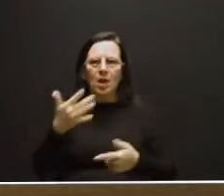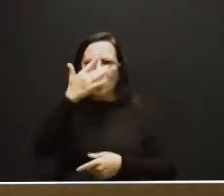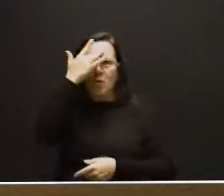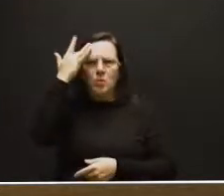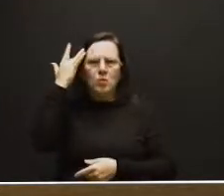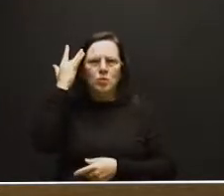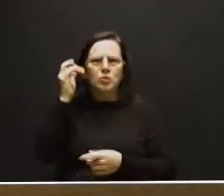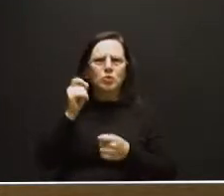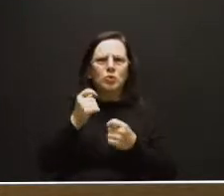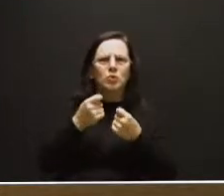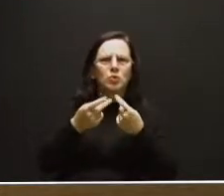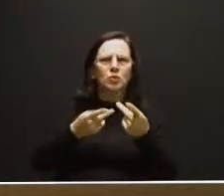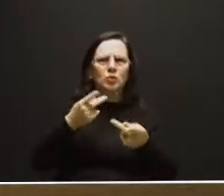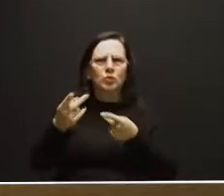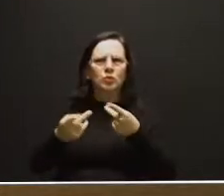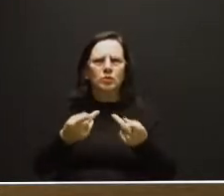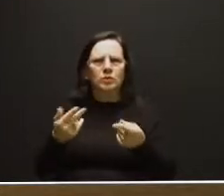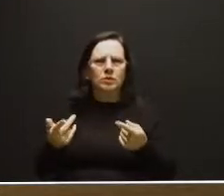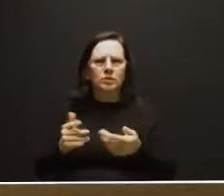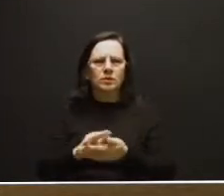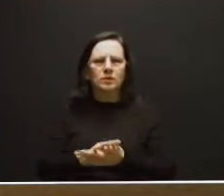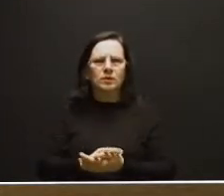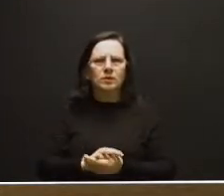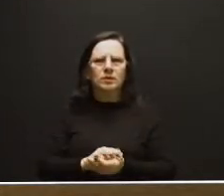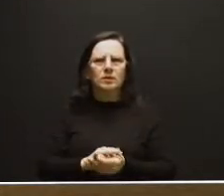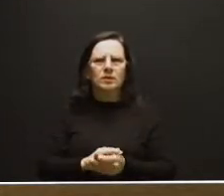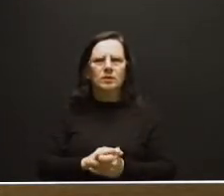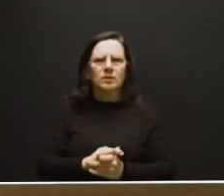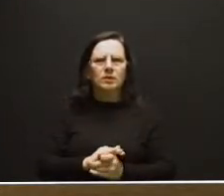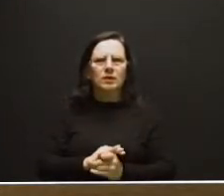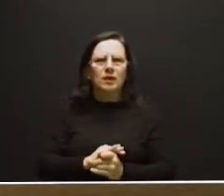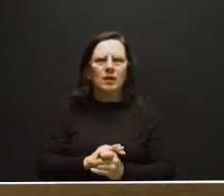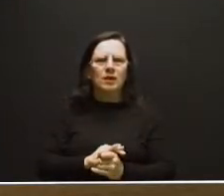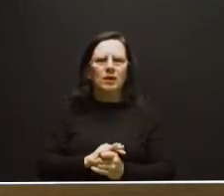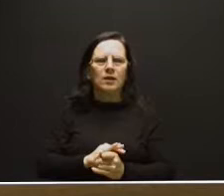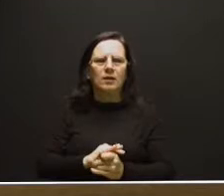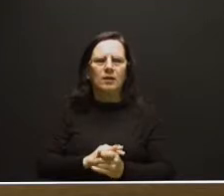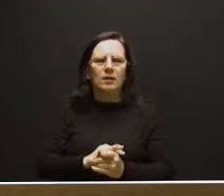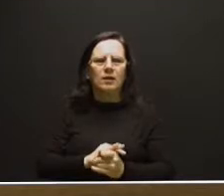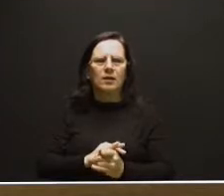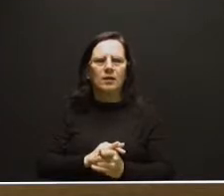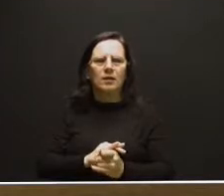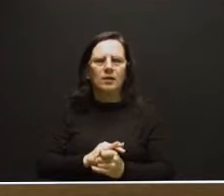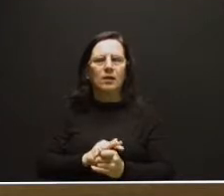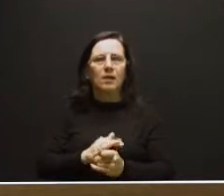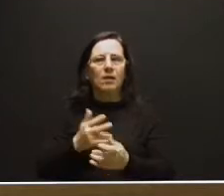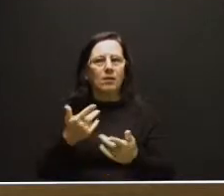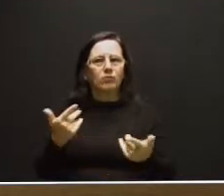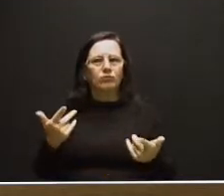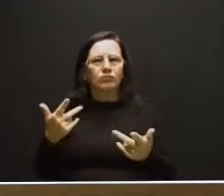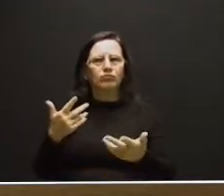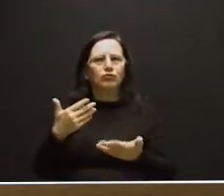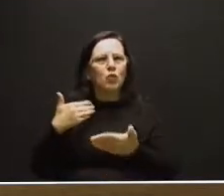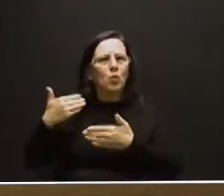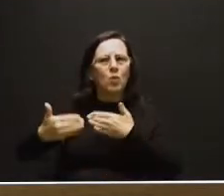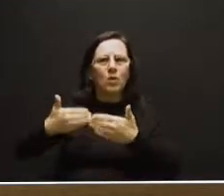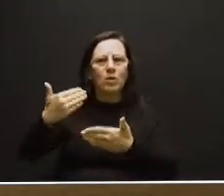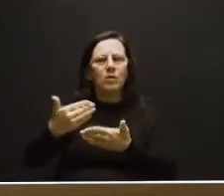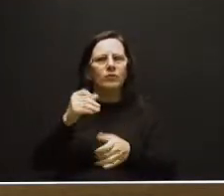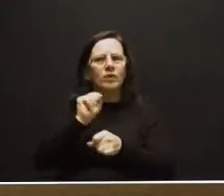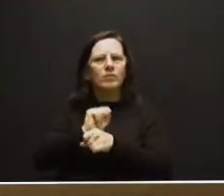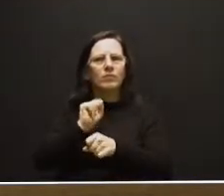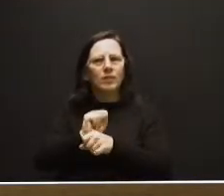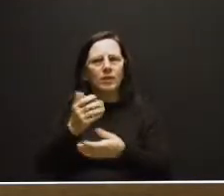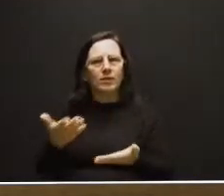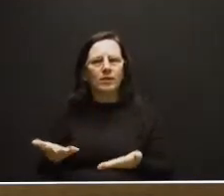a fazer esse tipo de coisa a a volta à roda da vida um a um os giros que o mundo dá ele não é